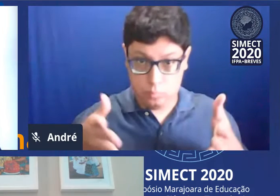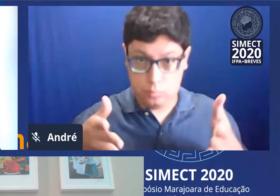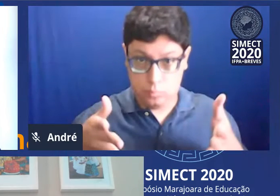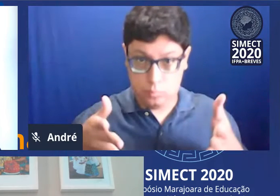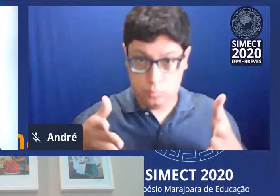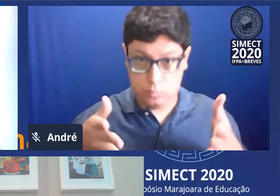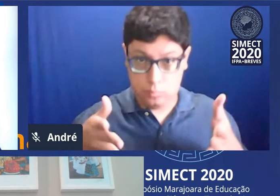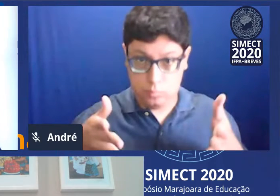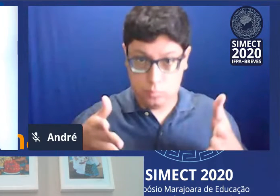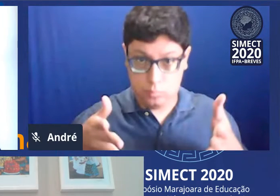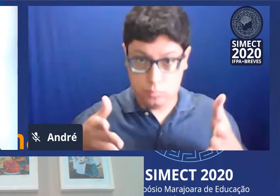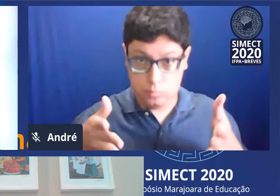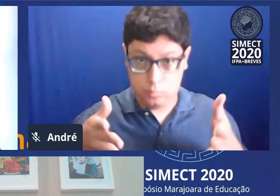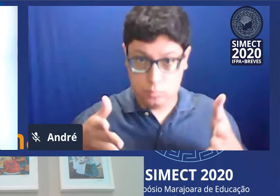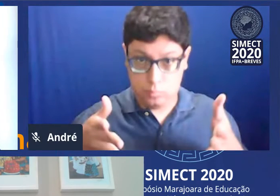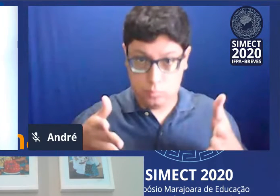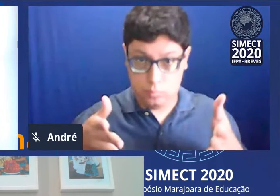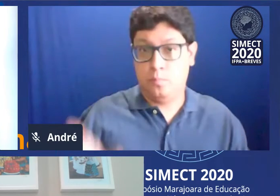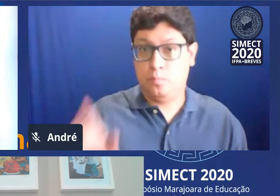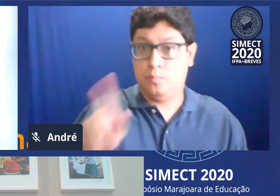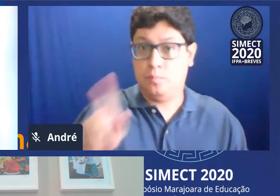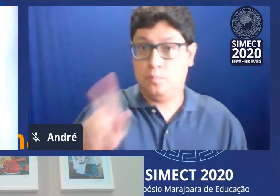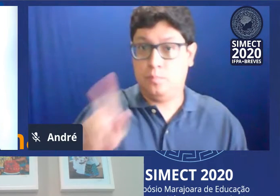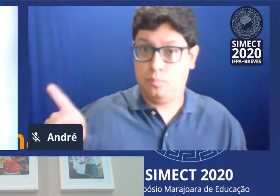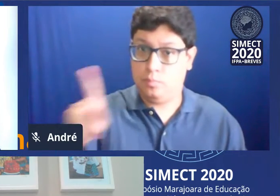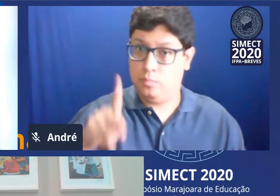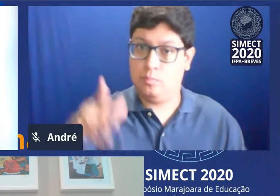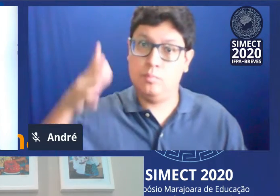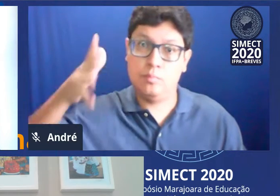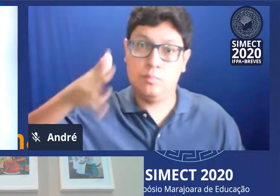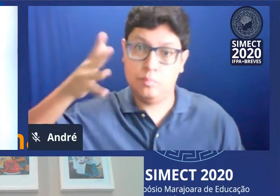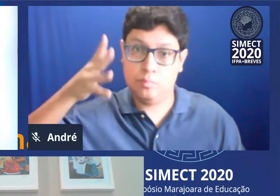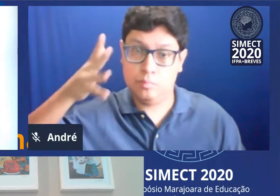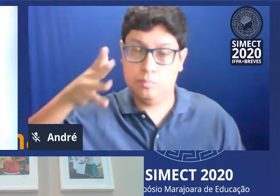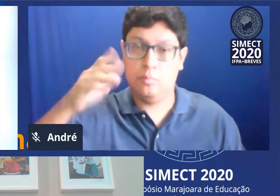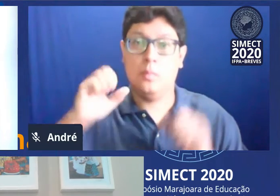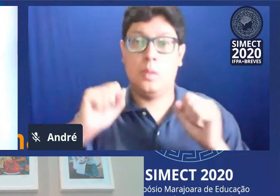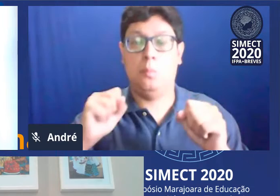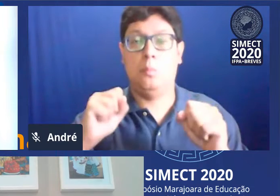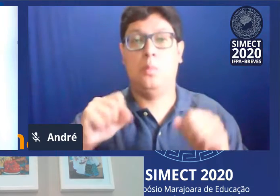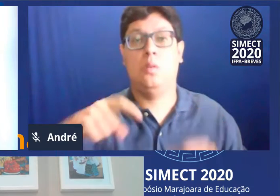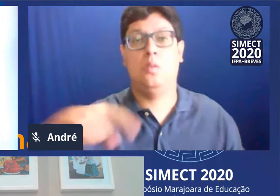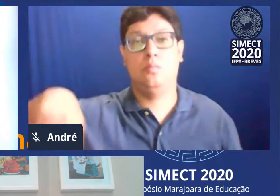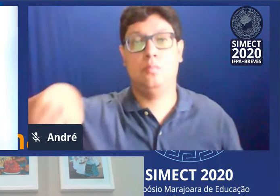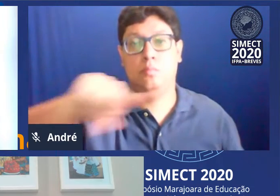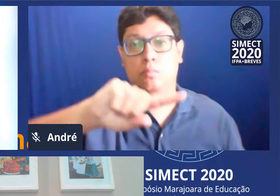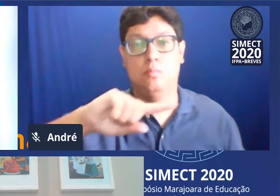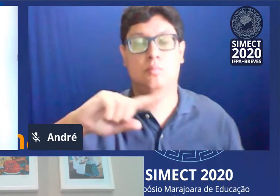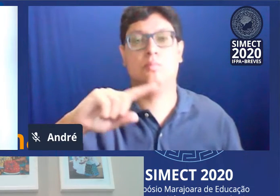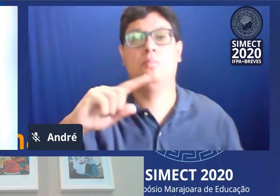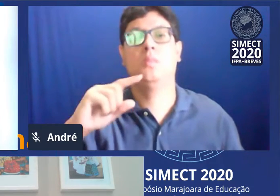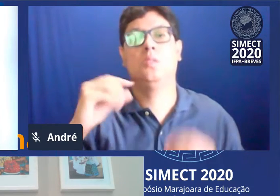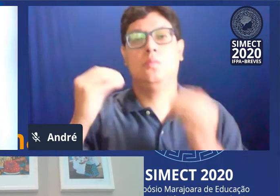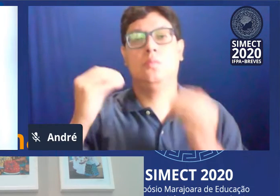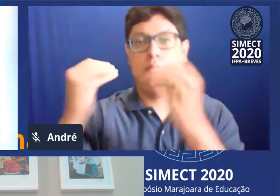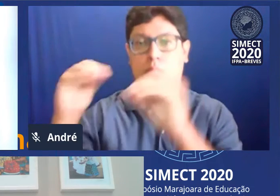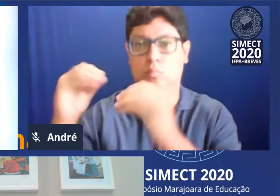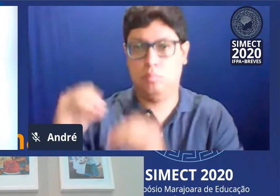vocês podem direcionar as suas perguntas no chat, que ao final da palestra serão